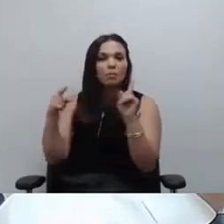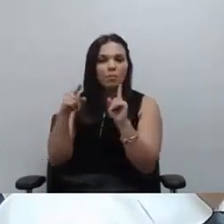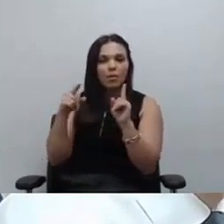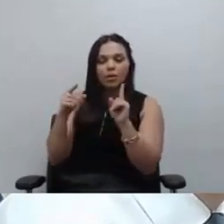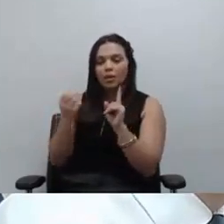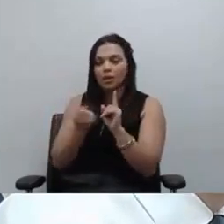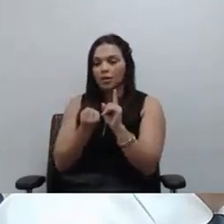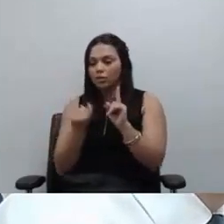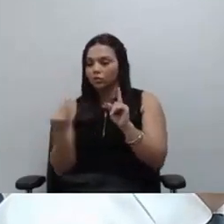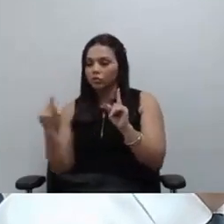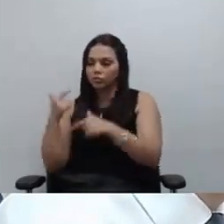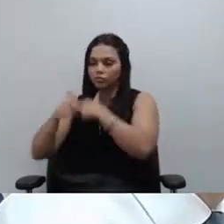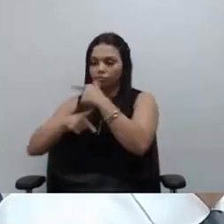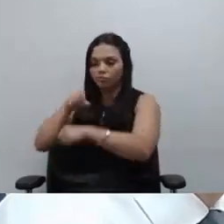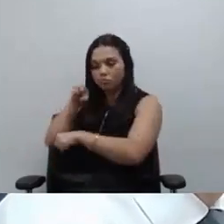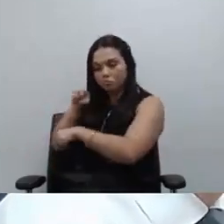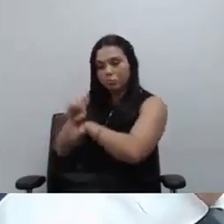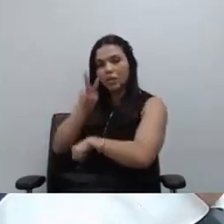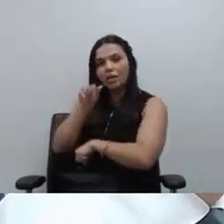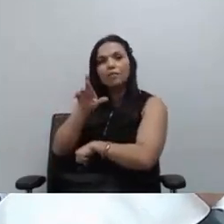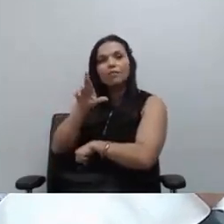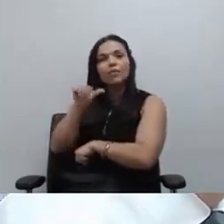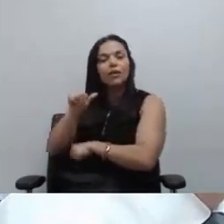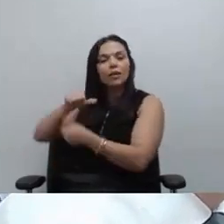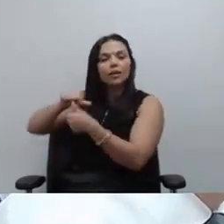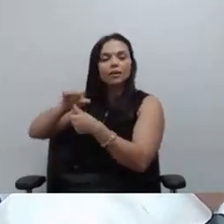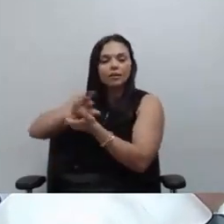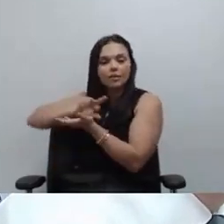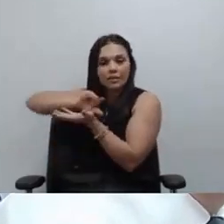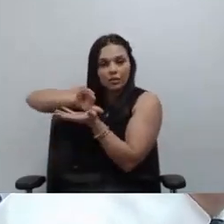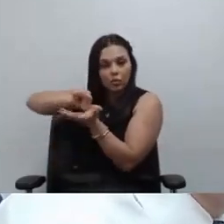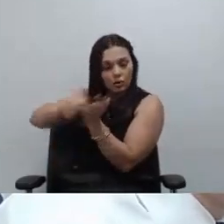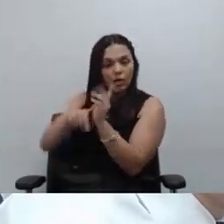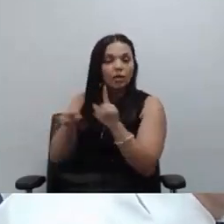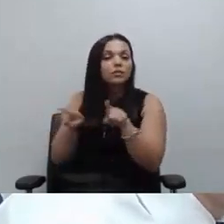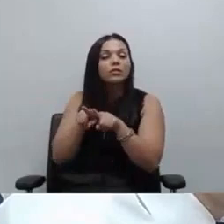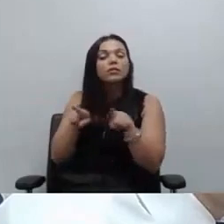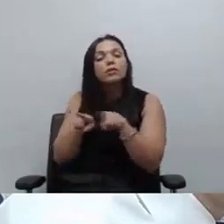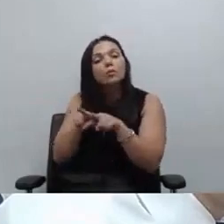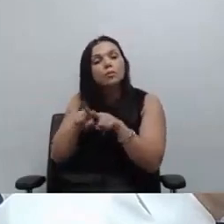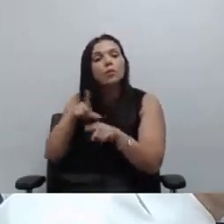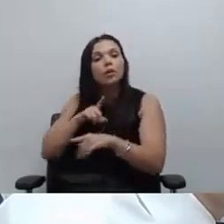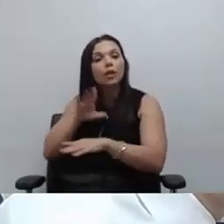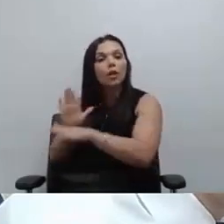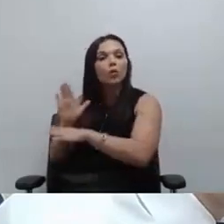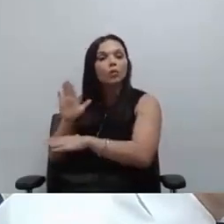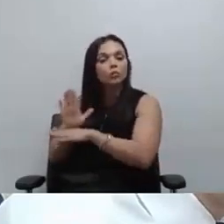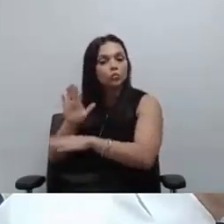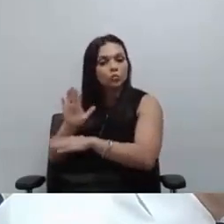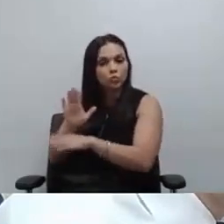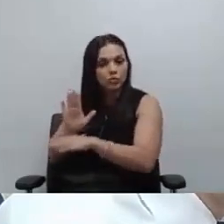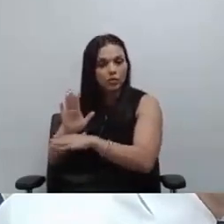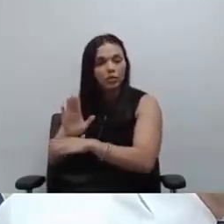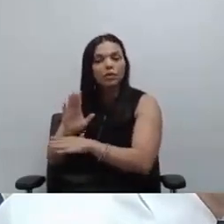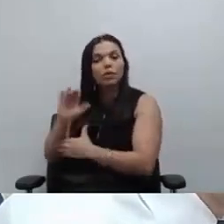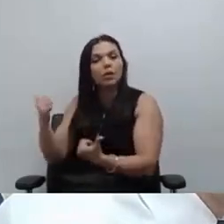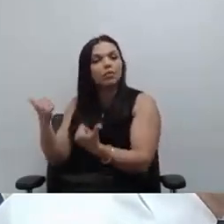defensores lotados na unidade de varas singulares. Então, a coordenação auxiliar, também respondendo pela coordenação